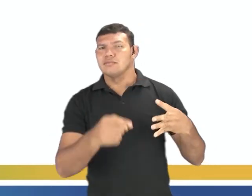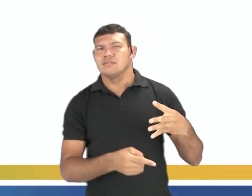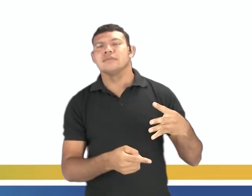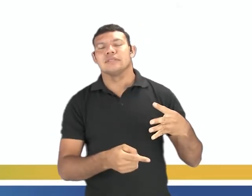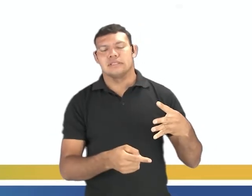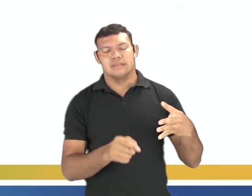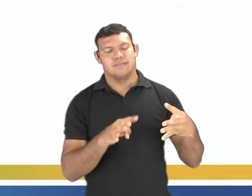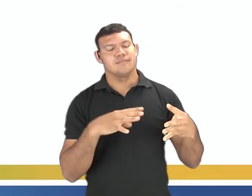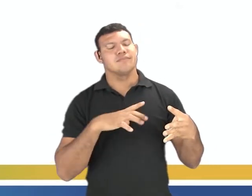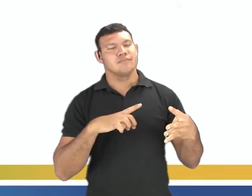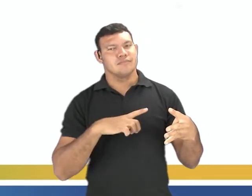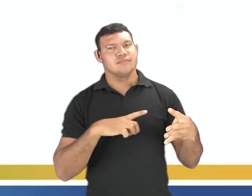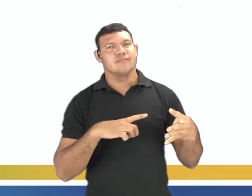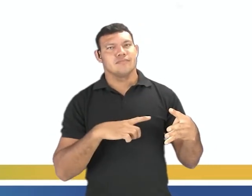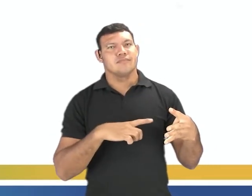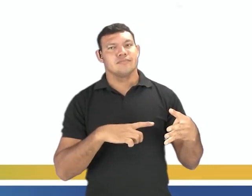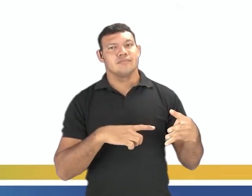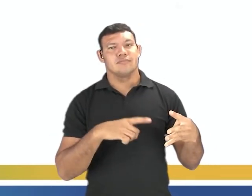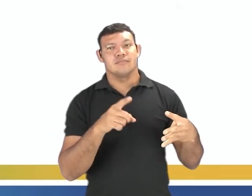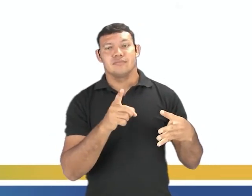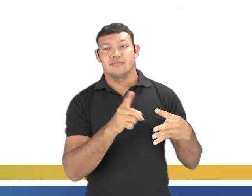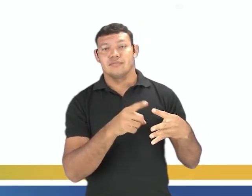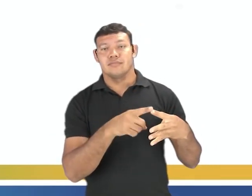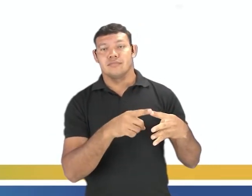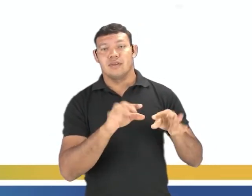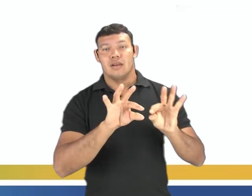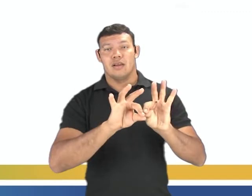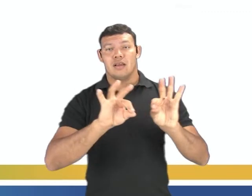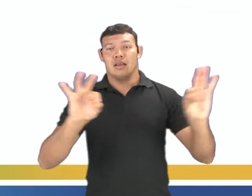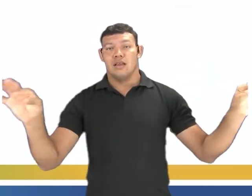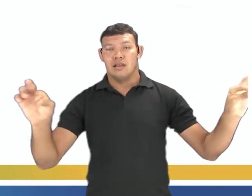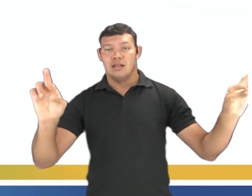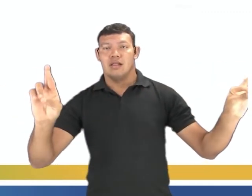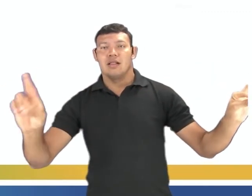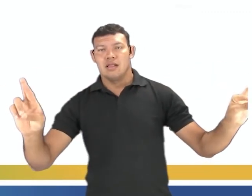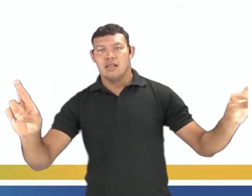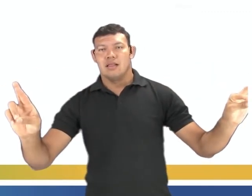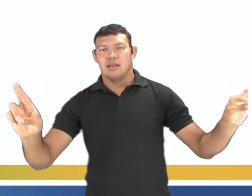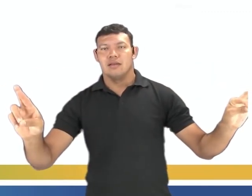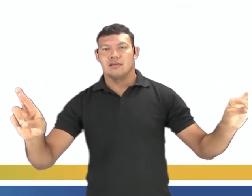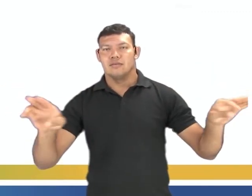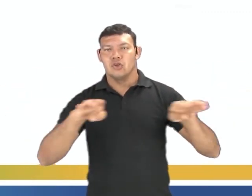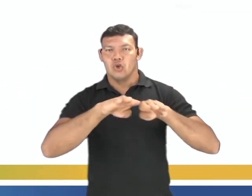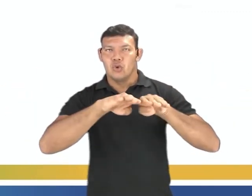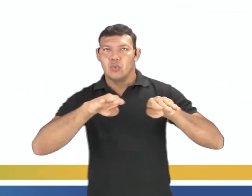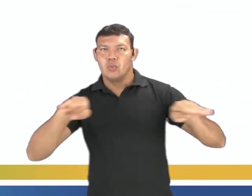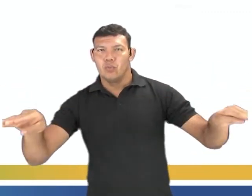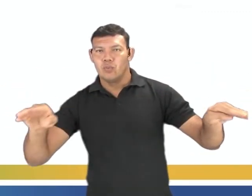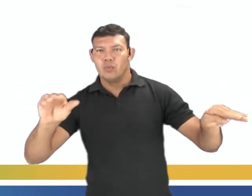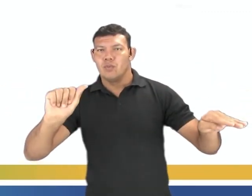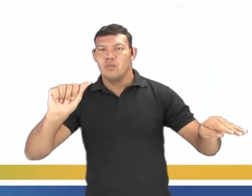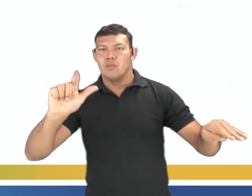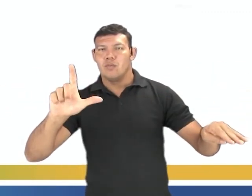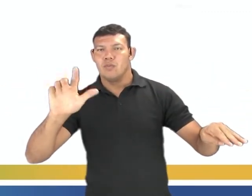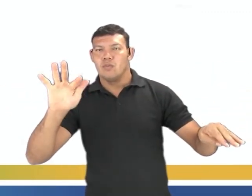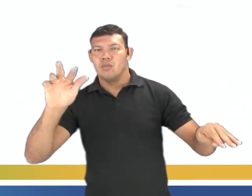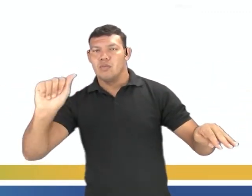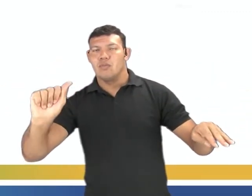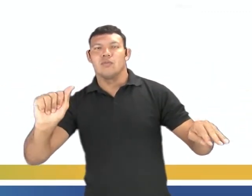a considerar quando existe uma reta R e um plano alfa. Então elas podem aparecer da seguinte